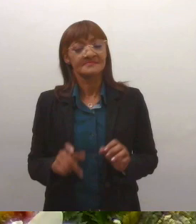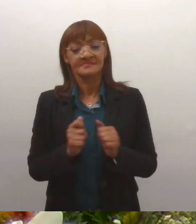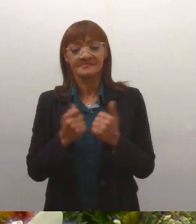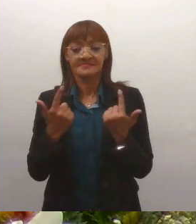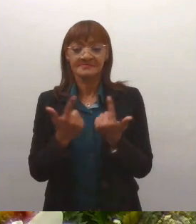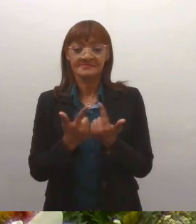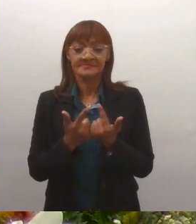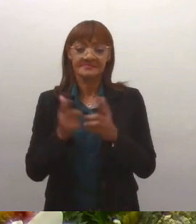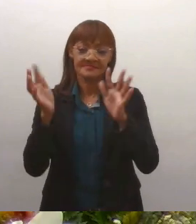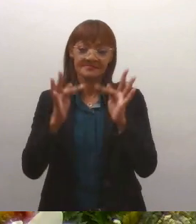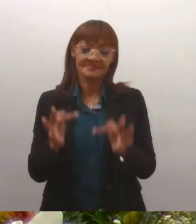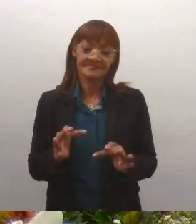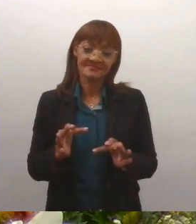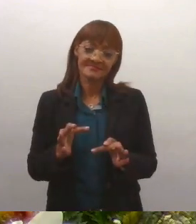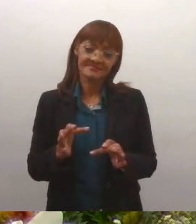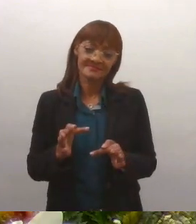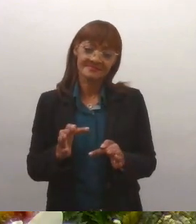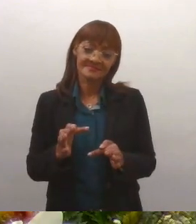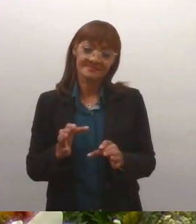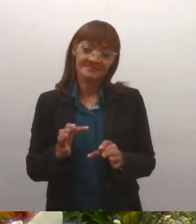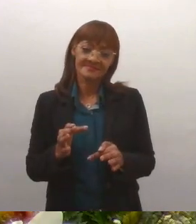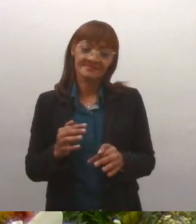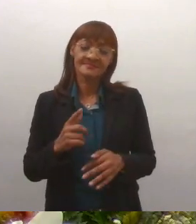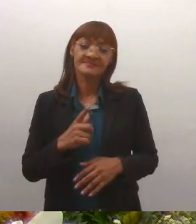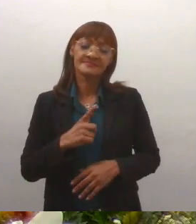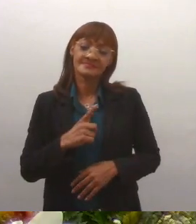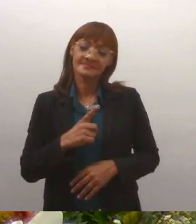homem de origem negra